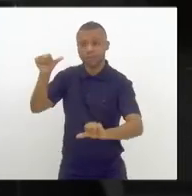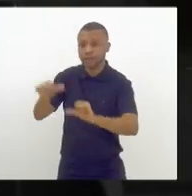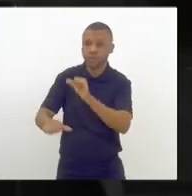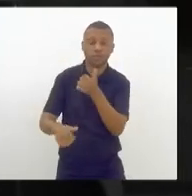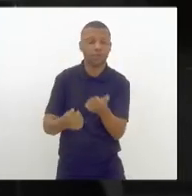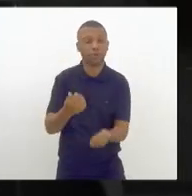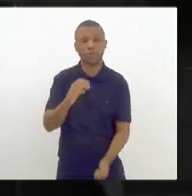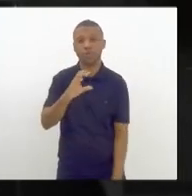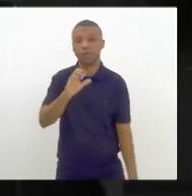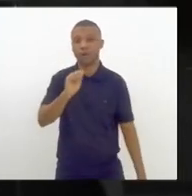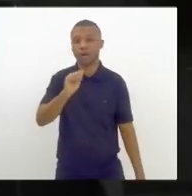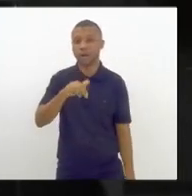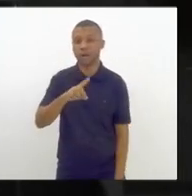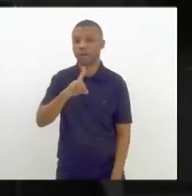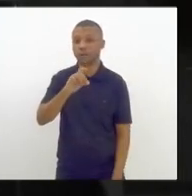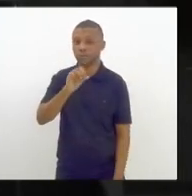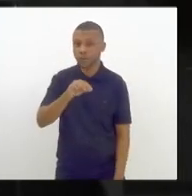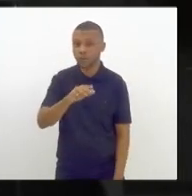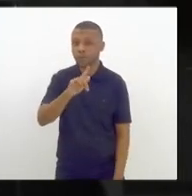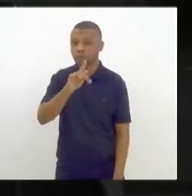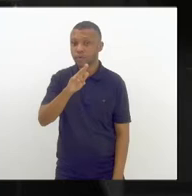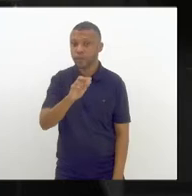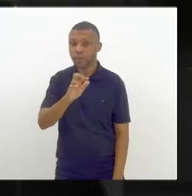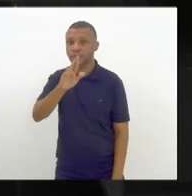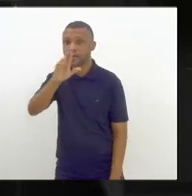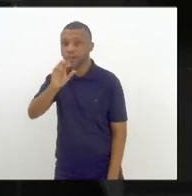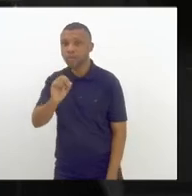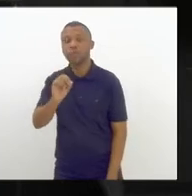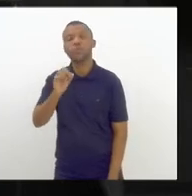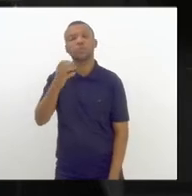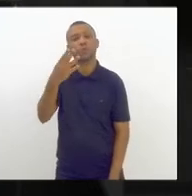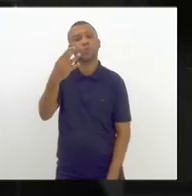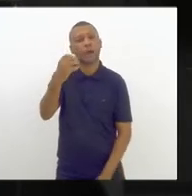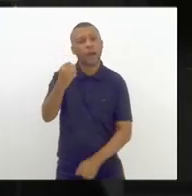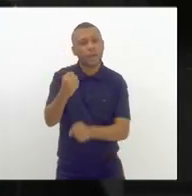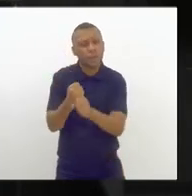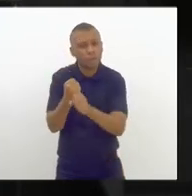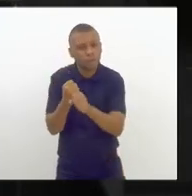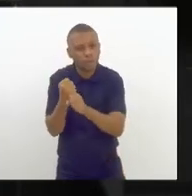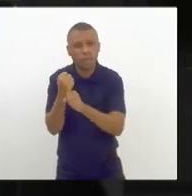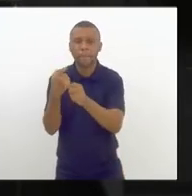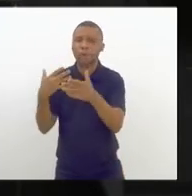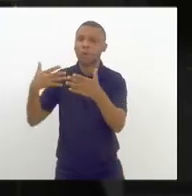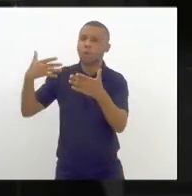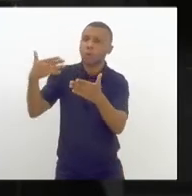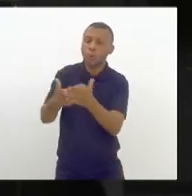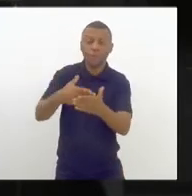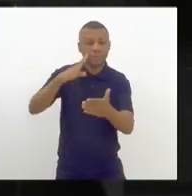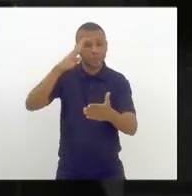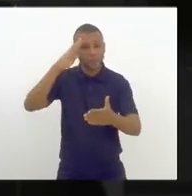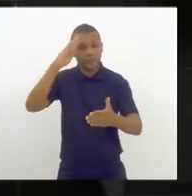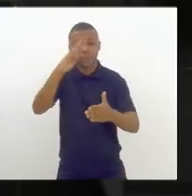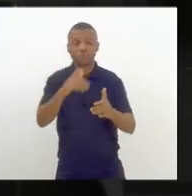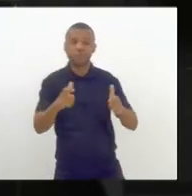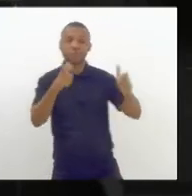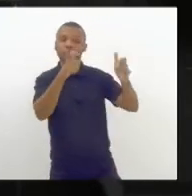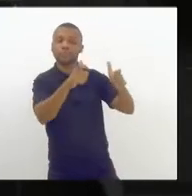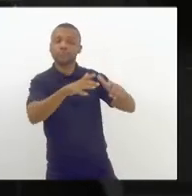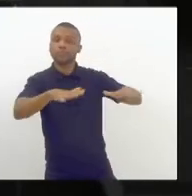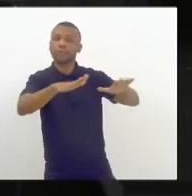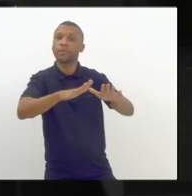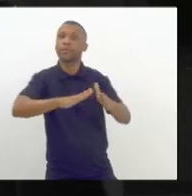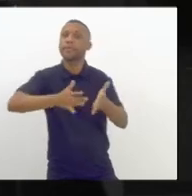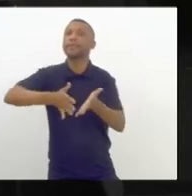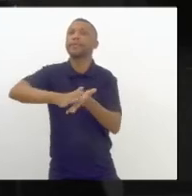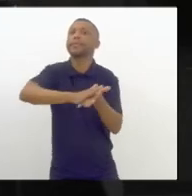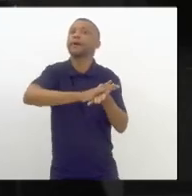de três ou quatro décadas em uma das mais importantes casas de samba de raiz do Estado do Rio de Janeiro e